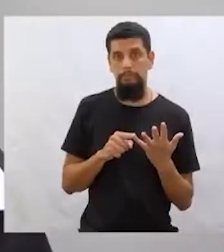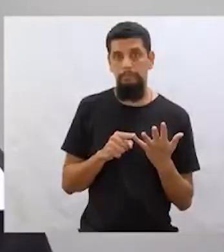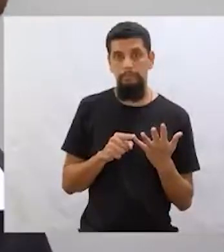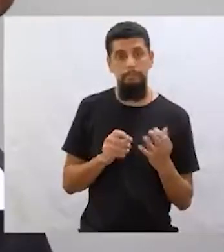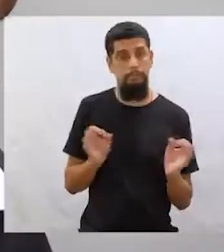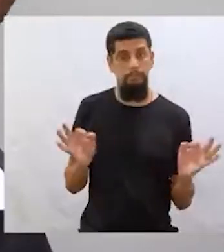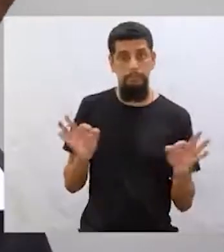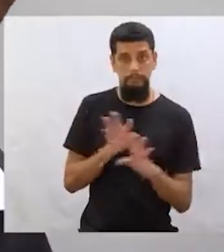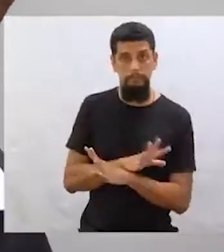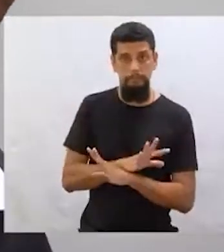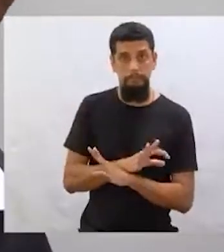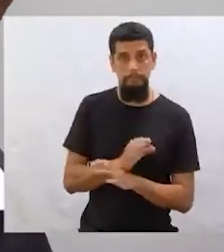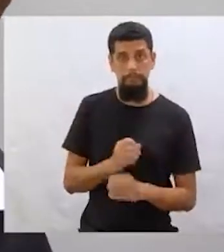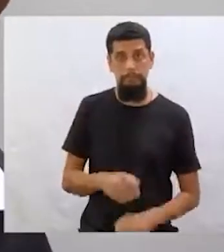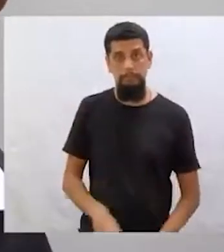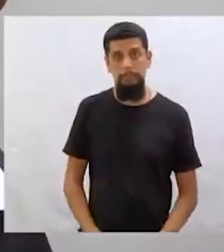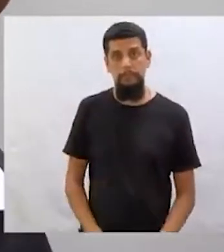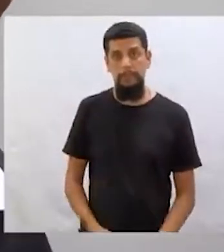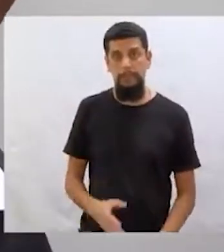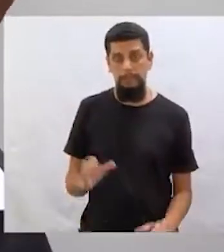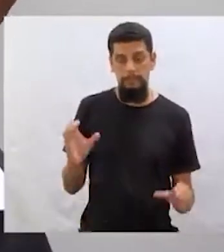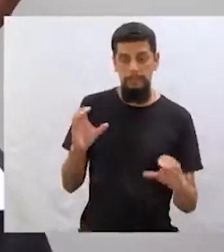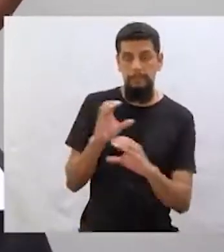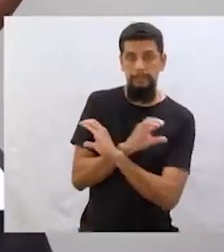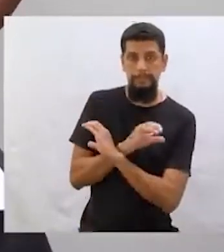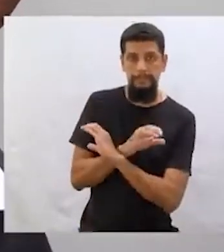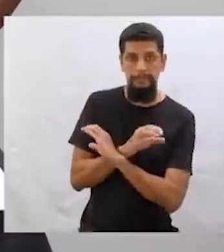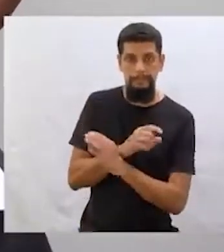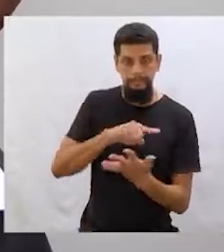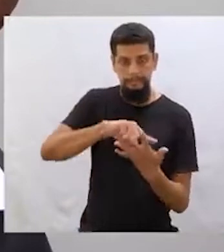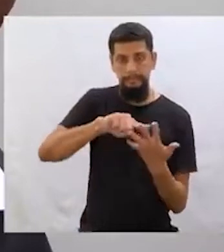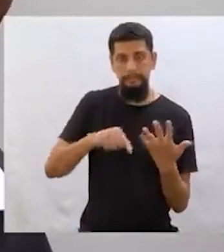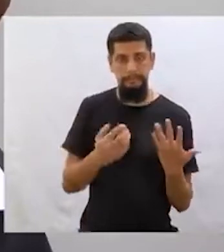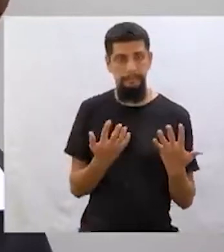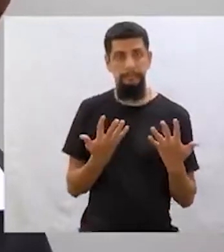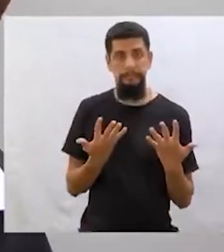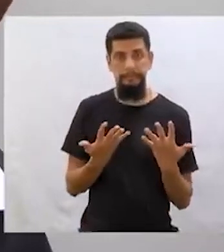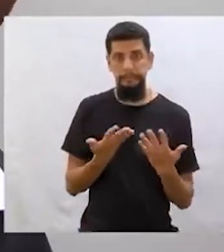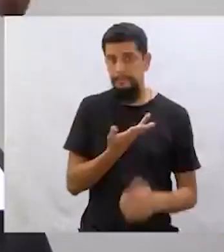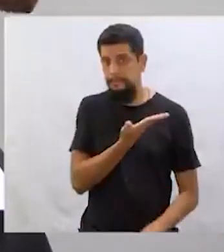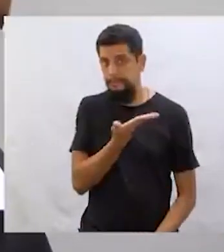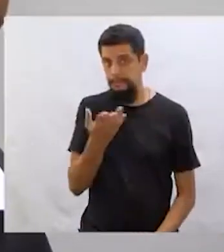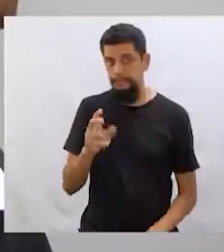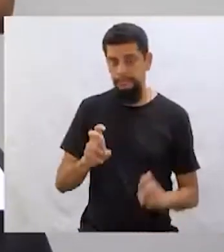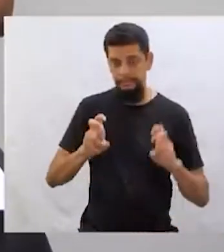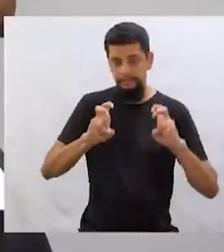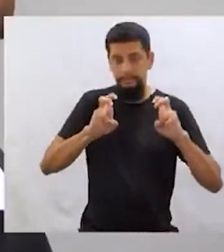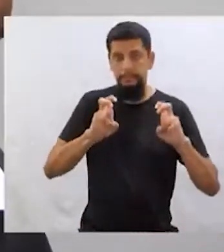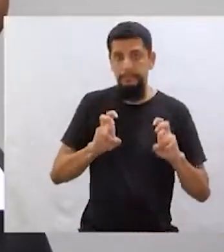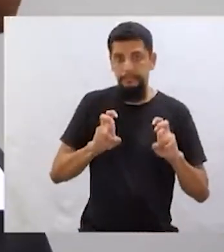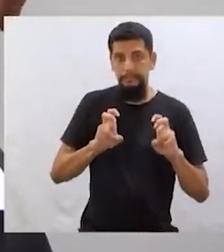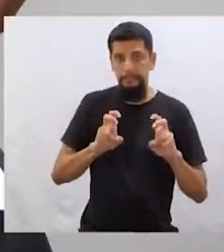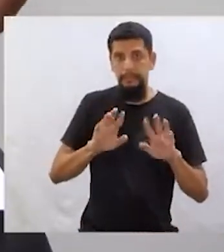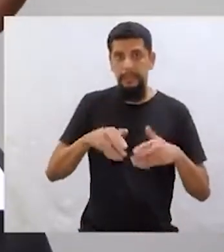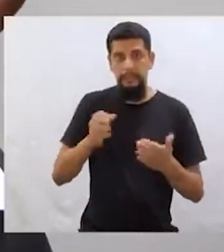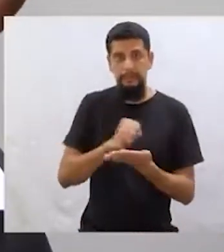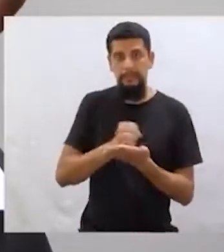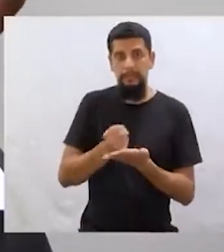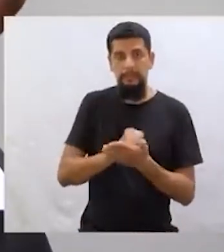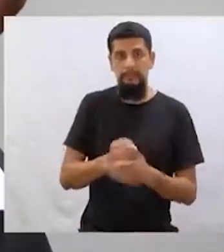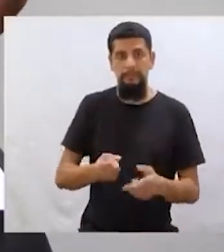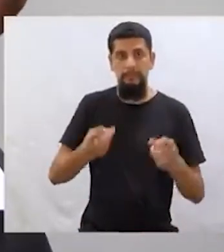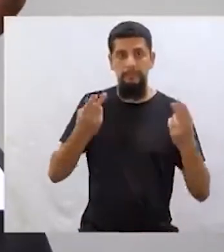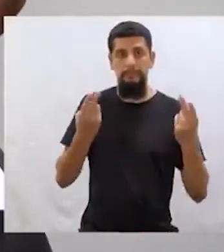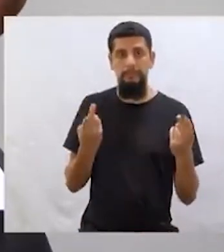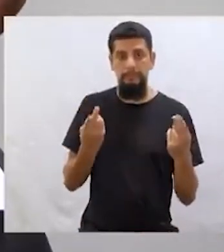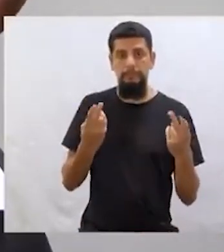aqui. E terminou os meus palitos. Eu completei os 5. Eu também. E você também. Então, esse jogo